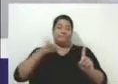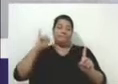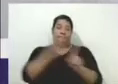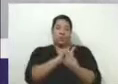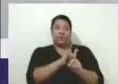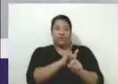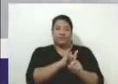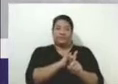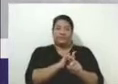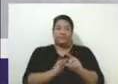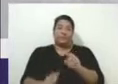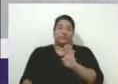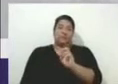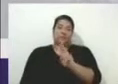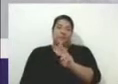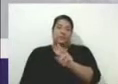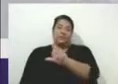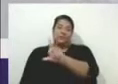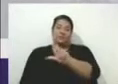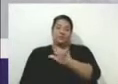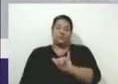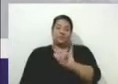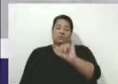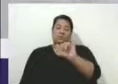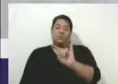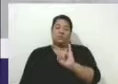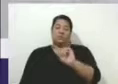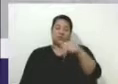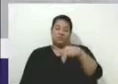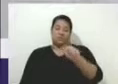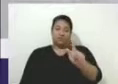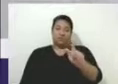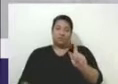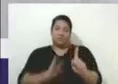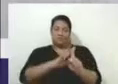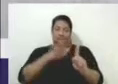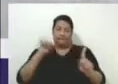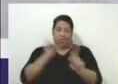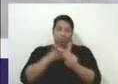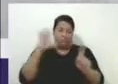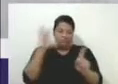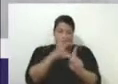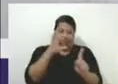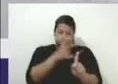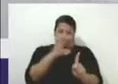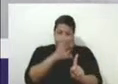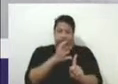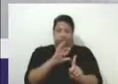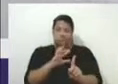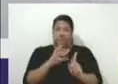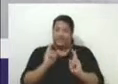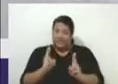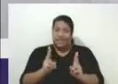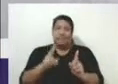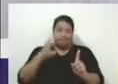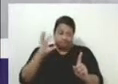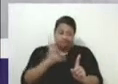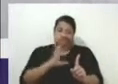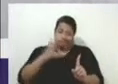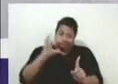é uma forma de intimidação sistemática que acontece